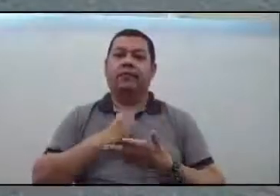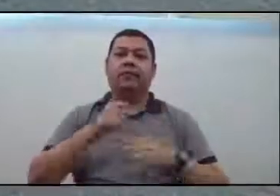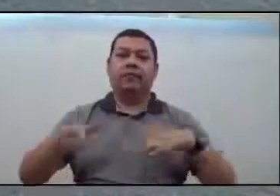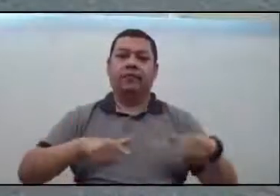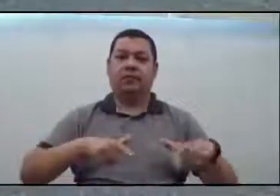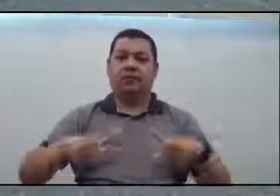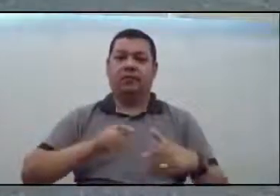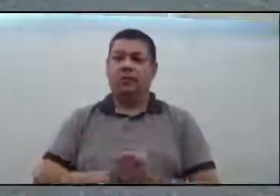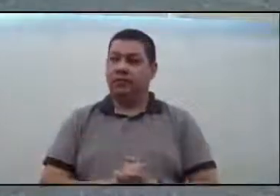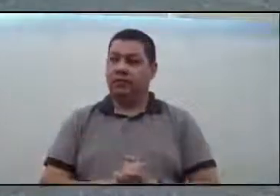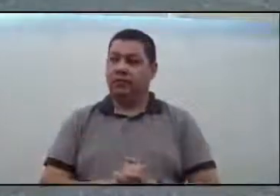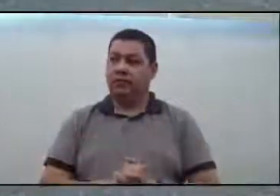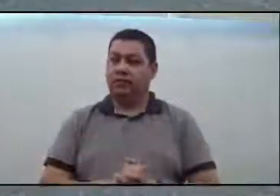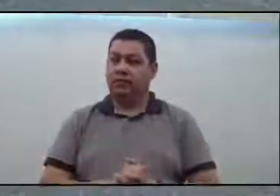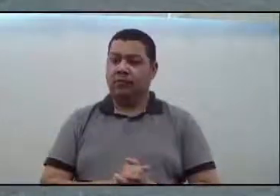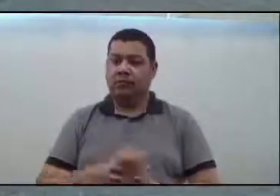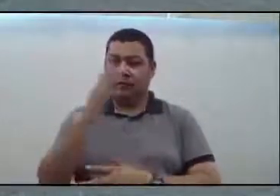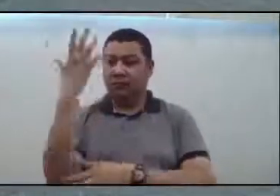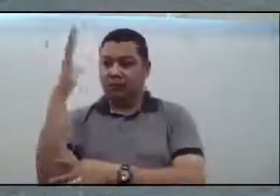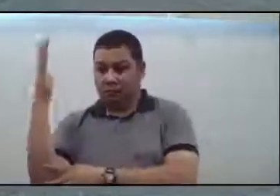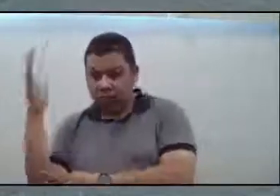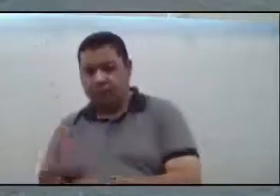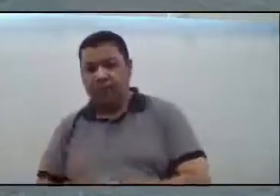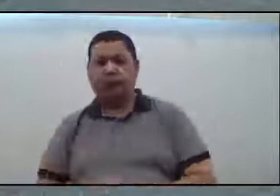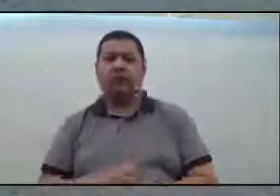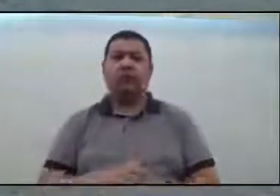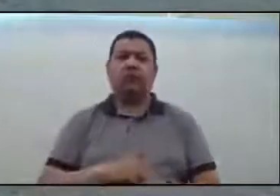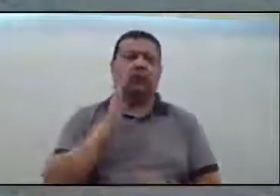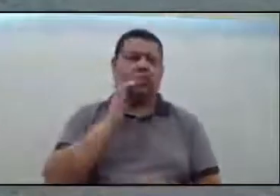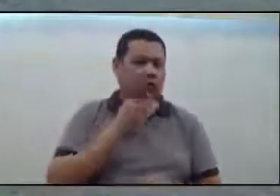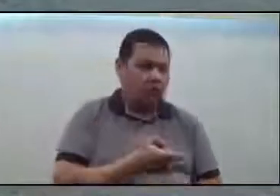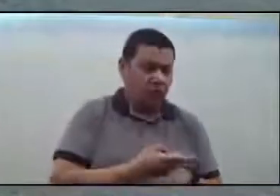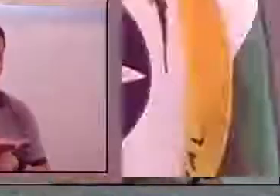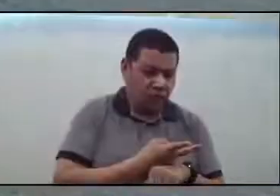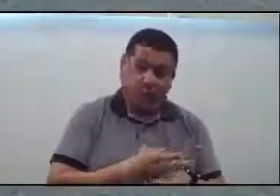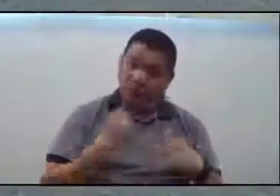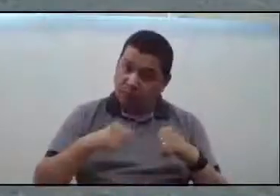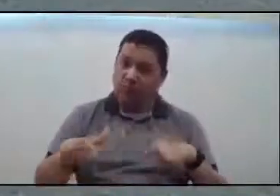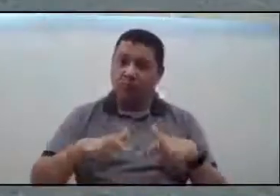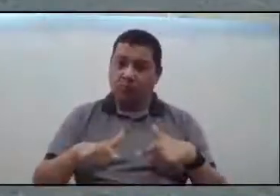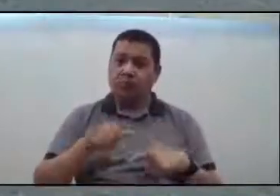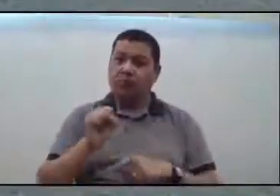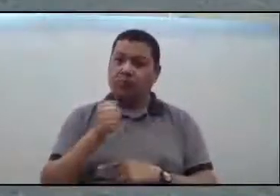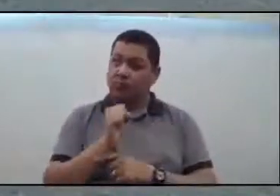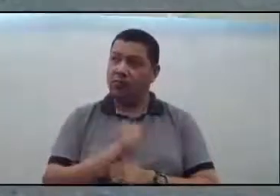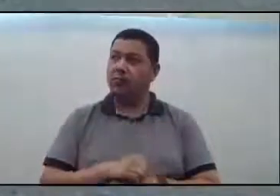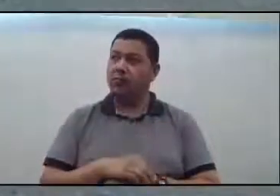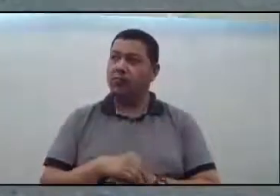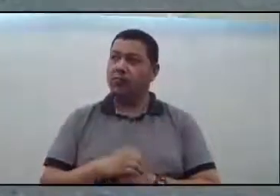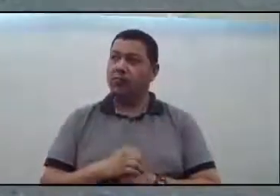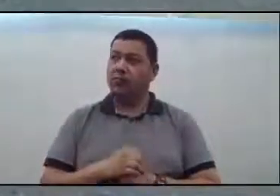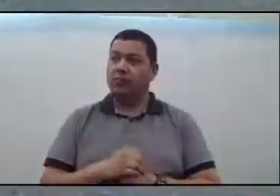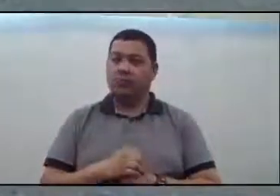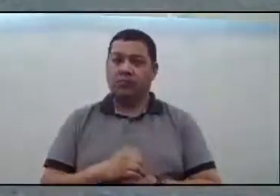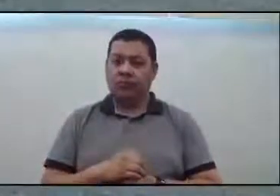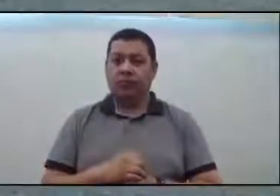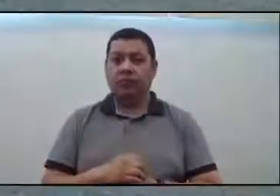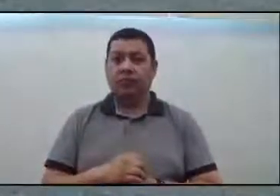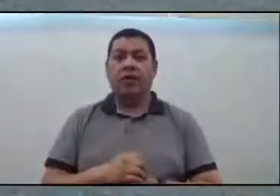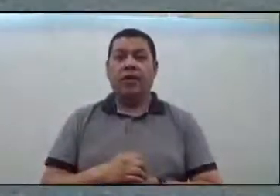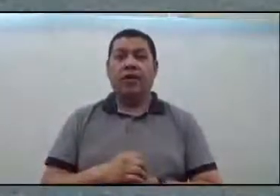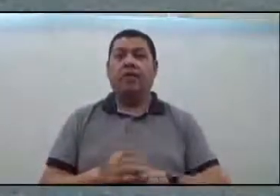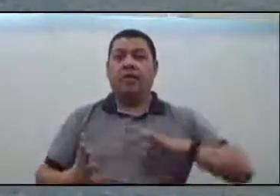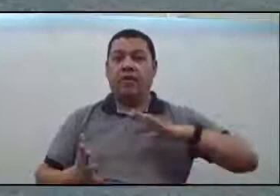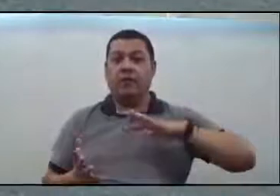trabalhadores. Madeireiro, garimpeiro, tem que sim trabalhar. Quando Deus fez esse mundo, Deus fez a madeira, falou,